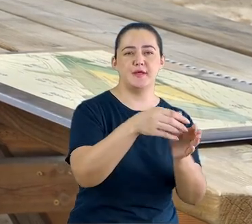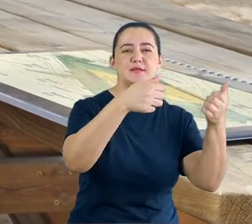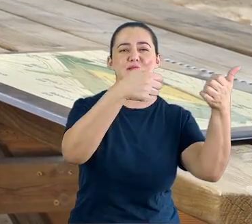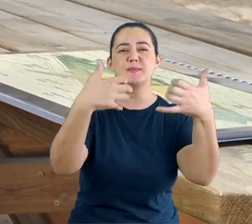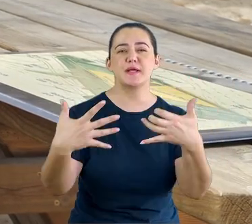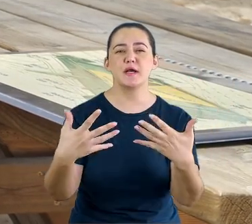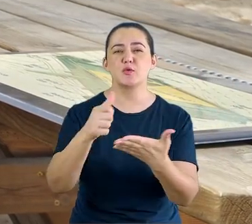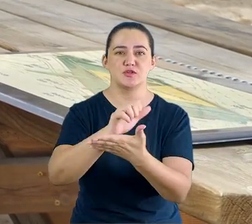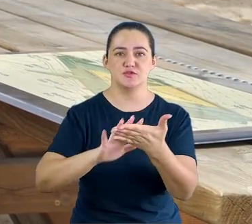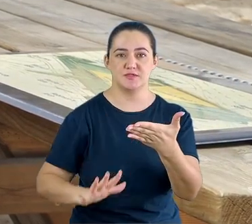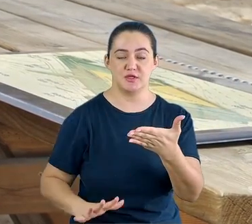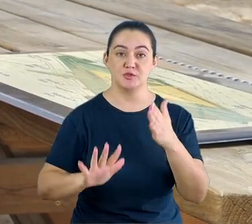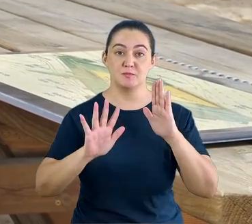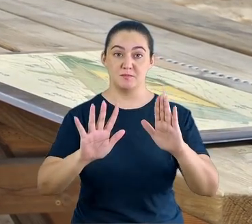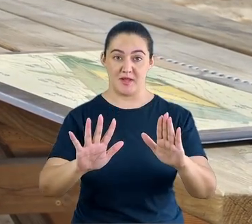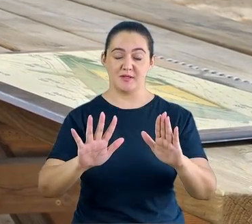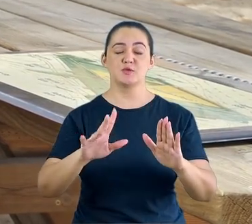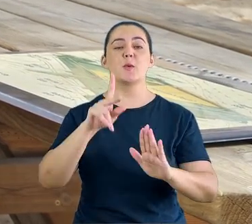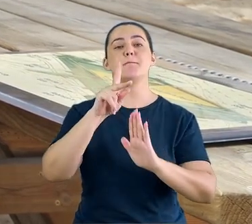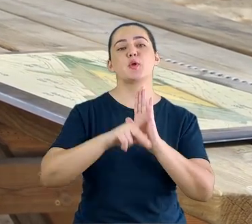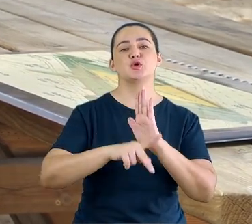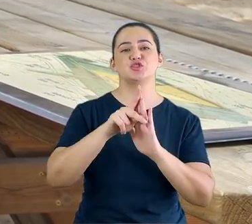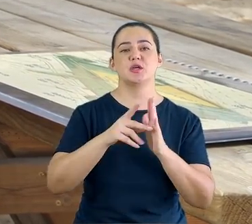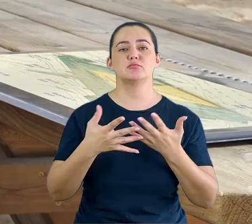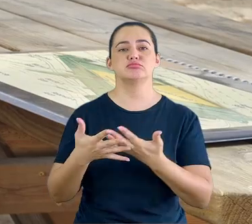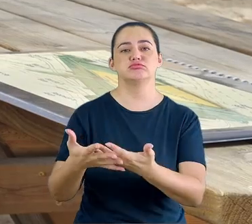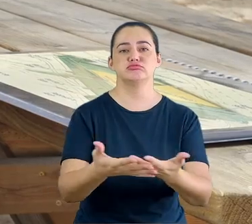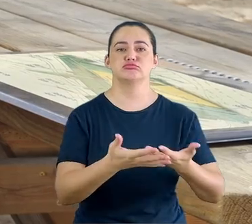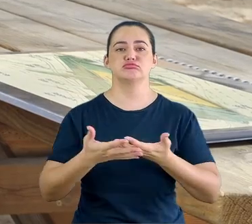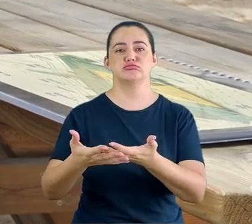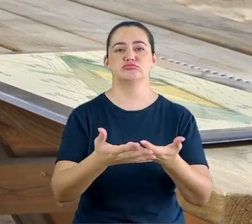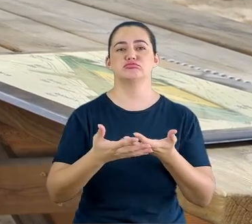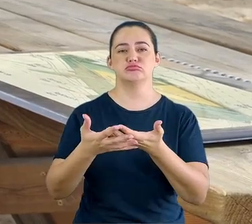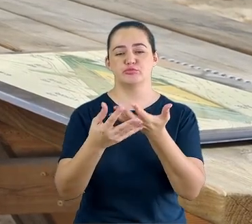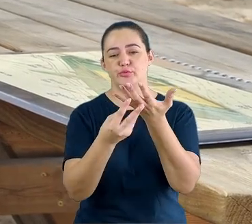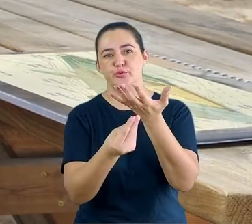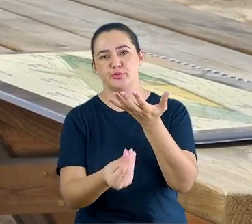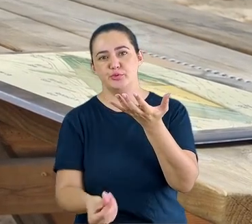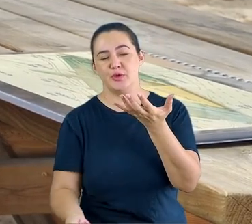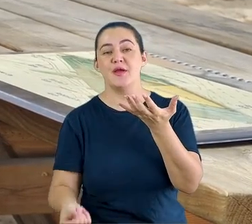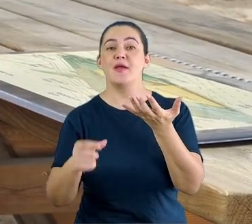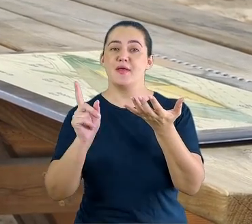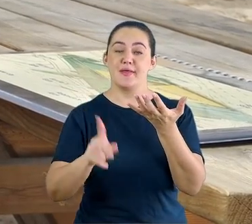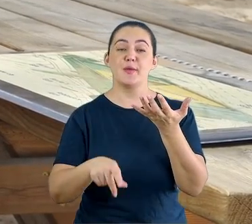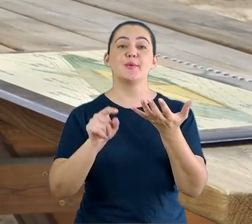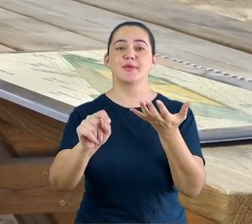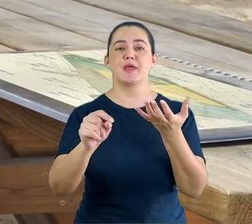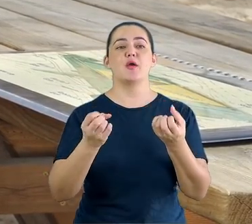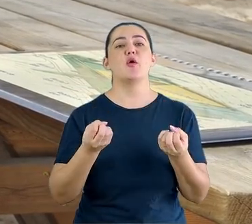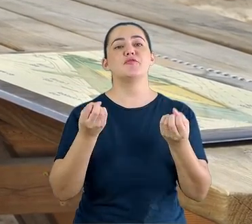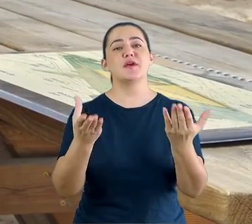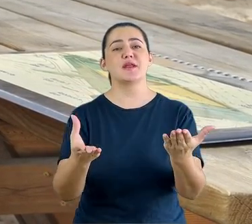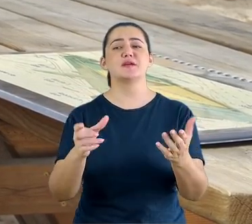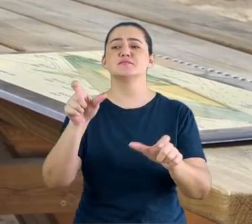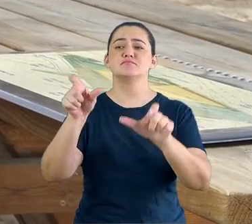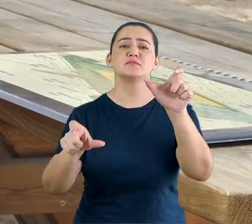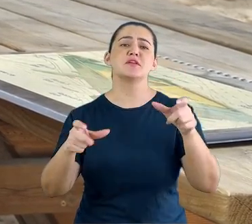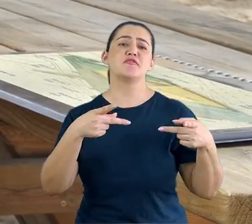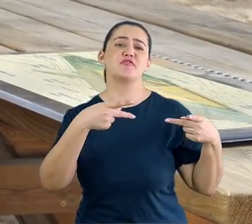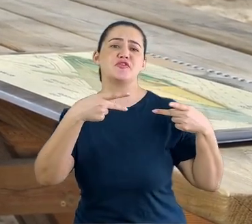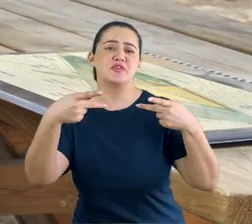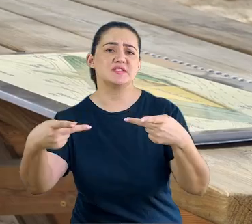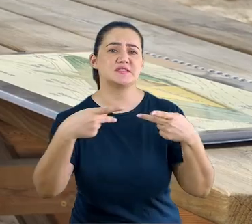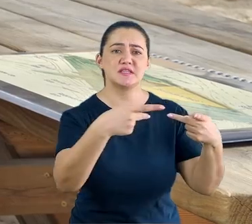explicando as tarefas. O Sifin Project, ou Projeto do Peneiramento, como nós diríamos em português, proporciona a